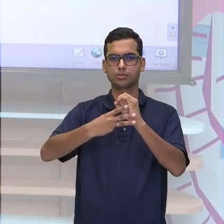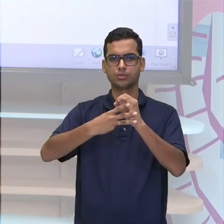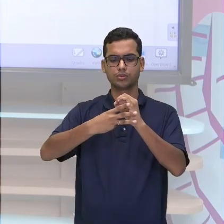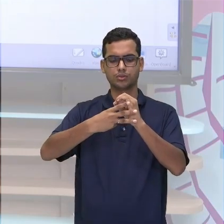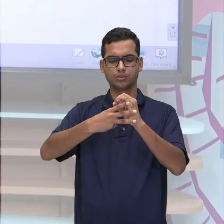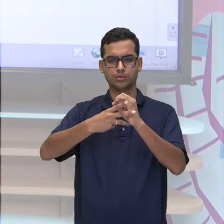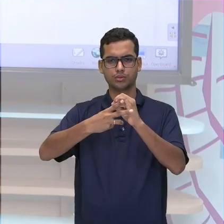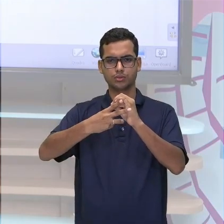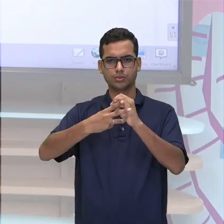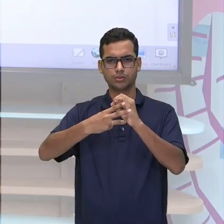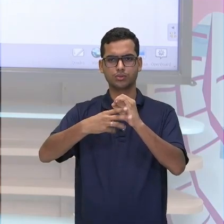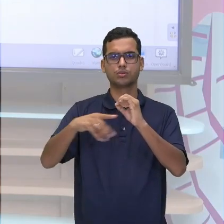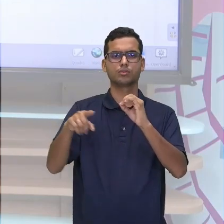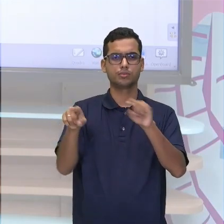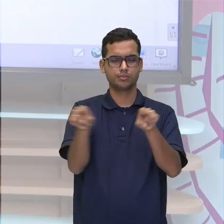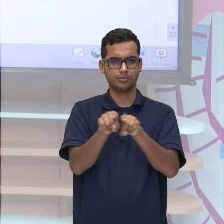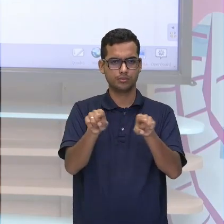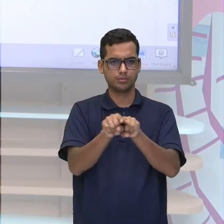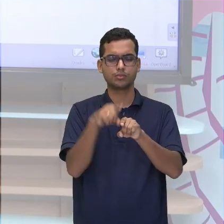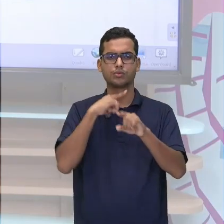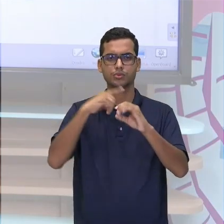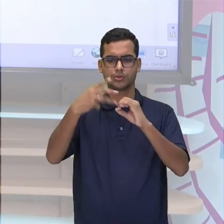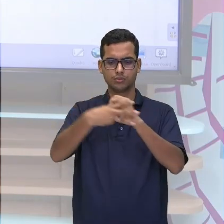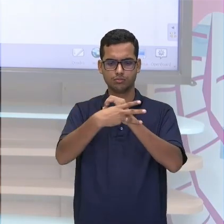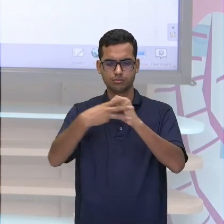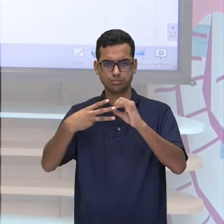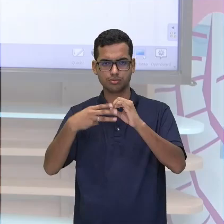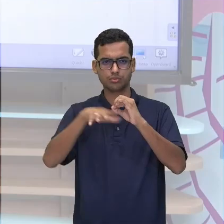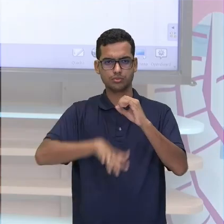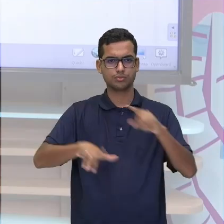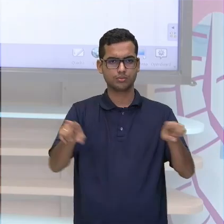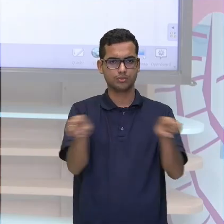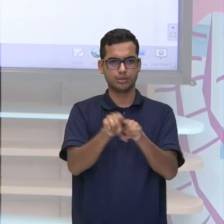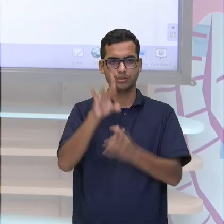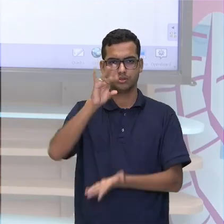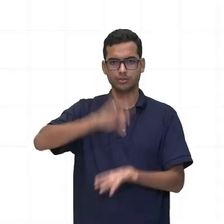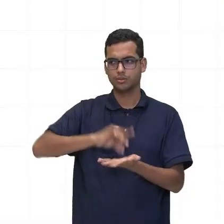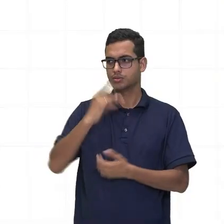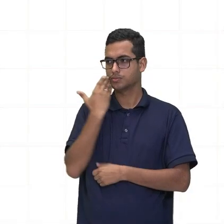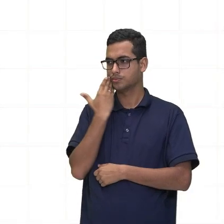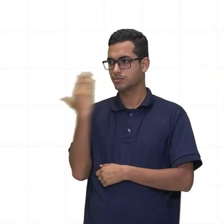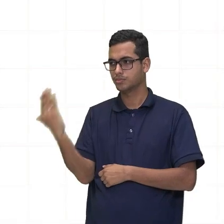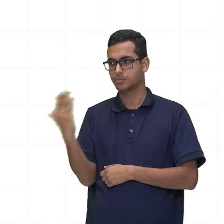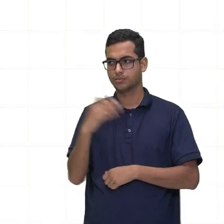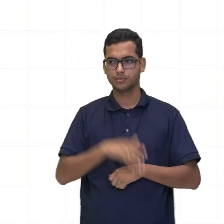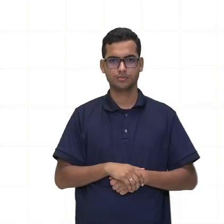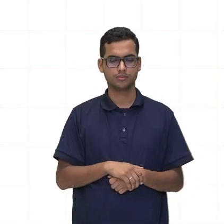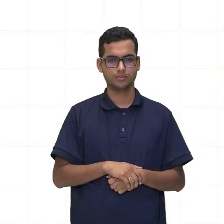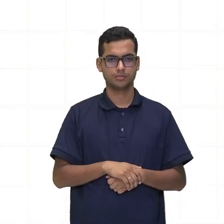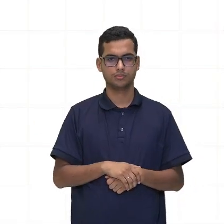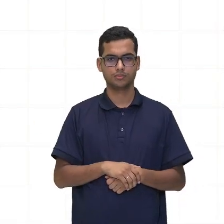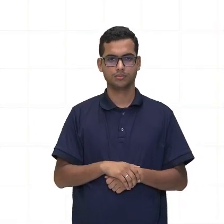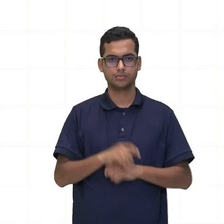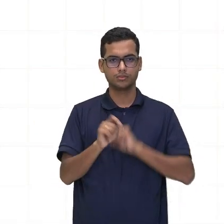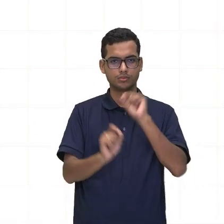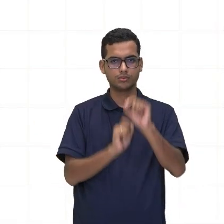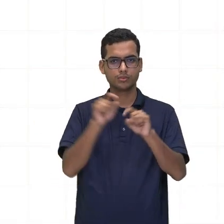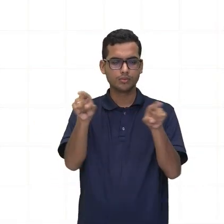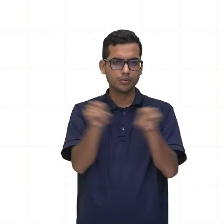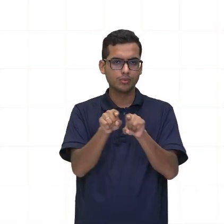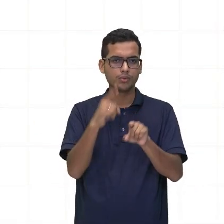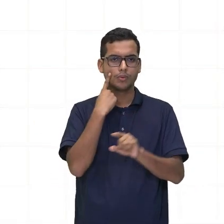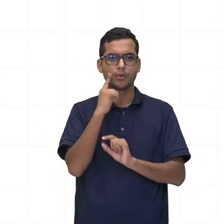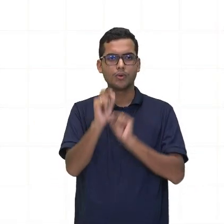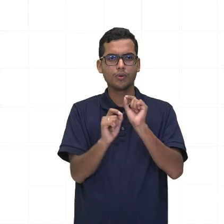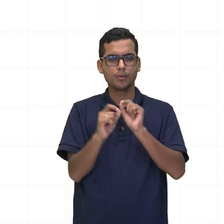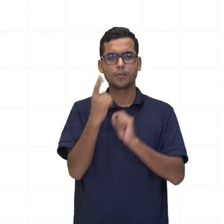precipitação, a quantidade de chuvas, né, nós temos chuvas bastante abundantes na nossa região, e aí